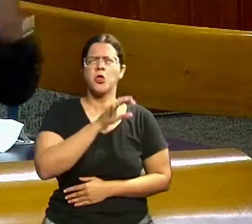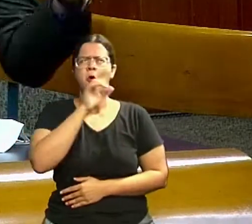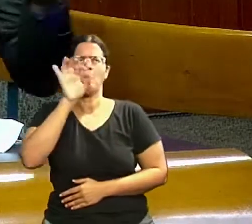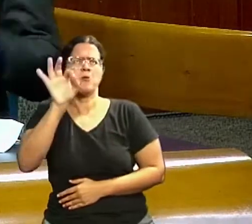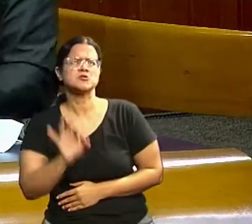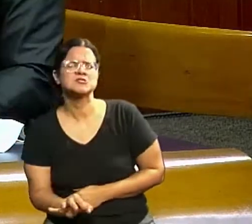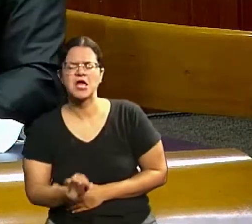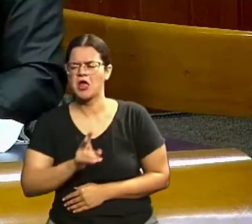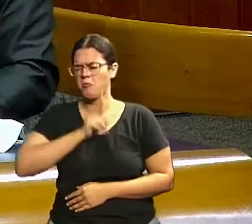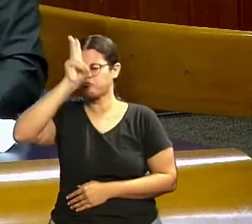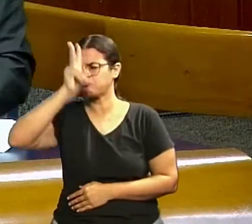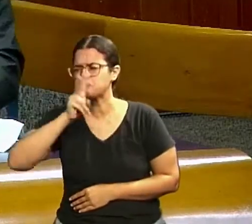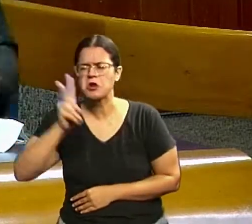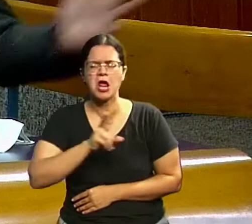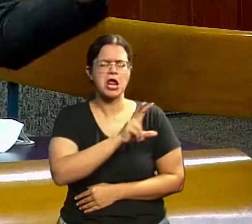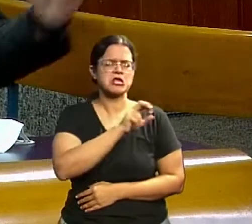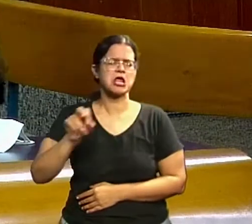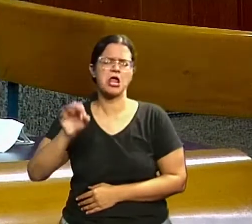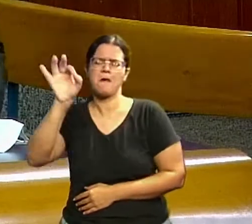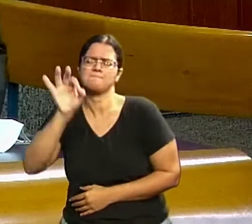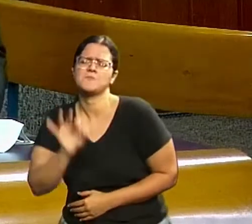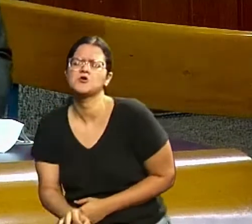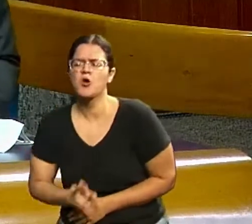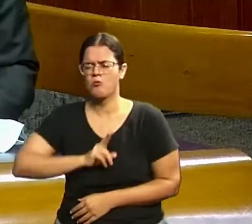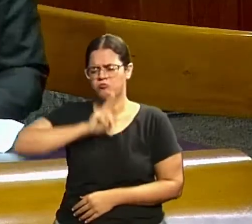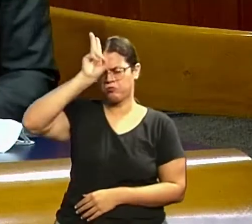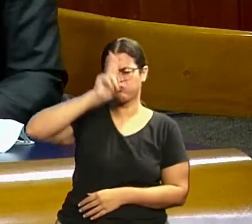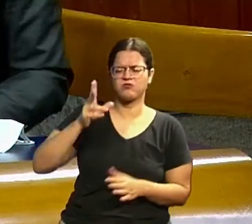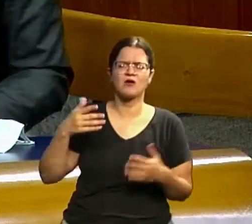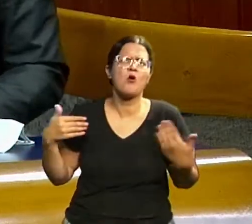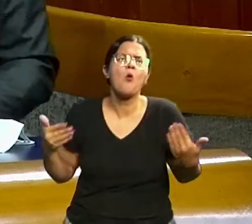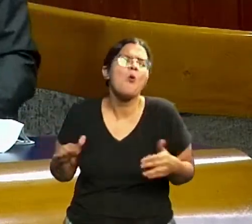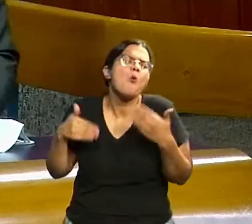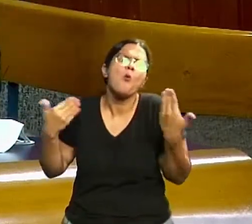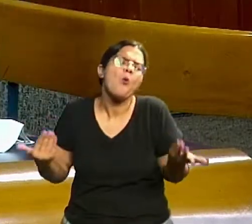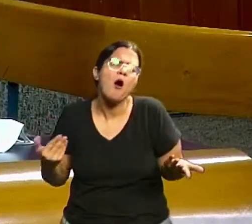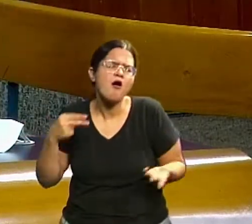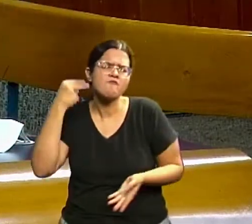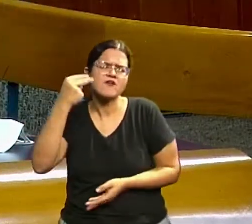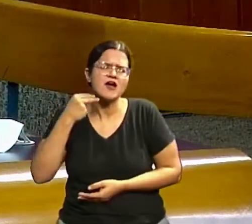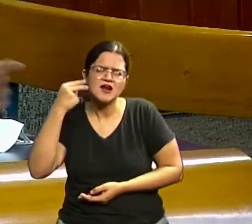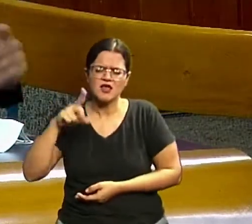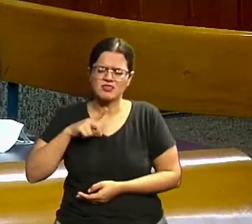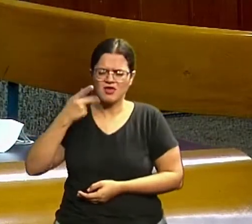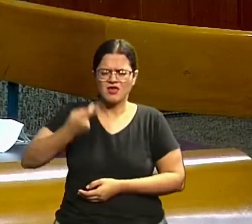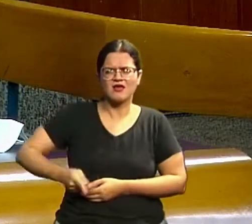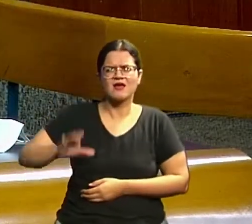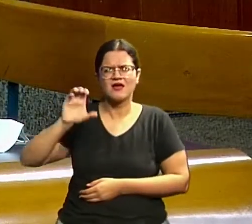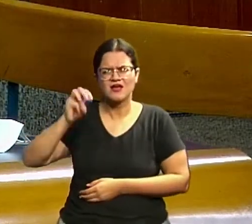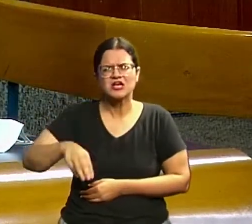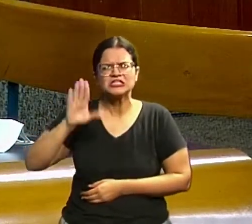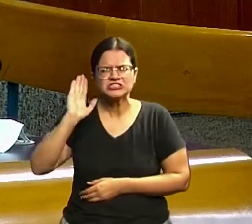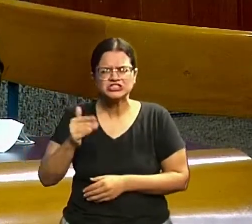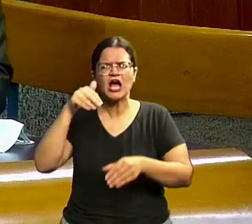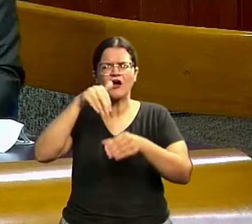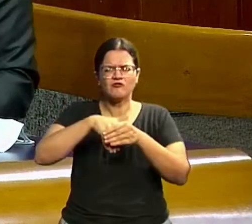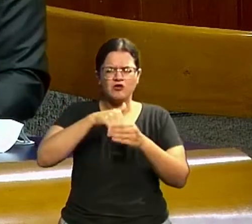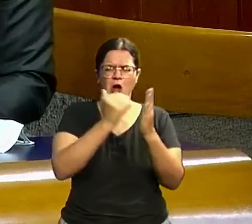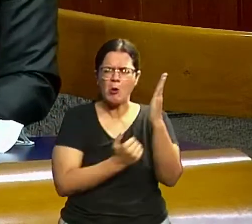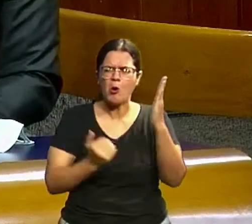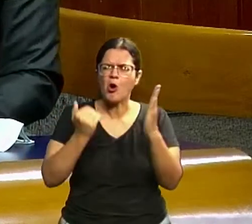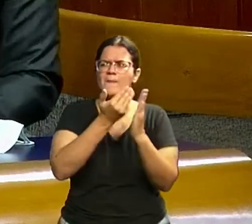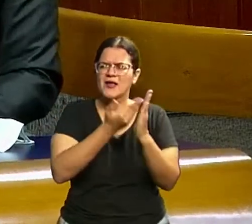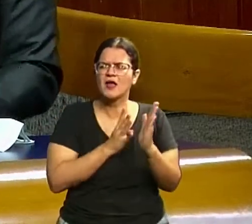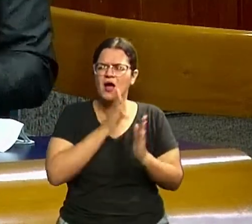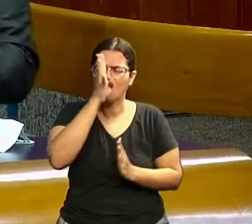absurdo, 500%, 400%, qual vereador aqui dessa casa de lei que votou em projeto de lei para aumentar